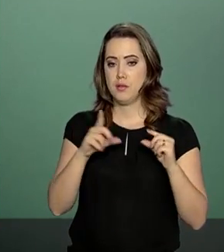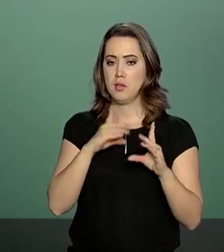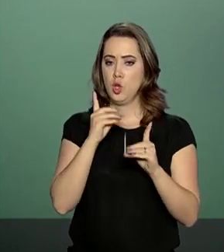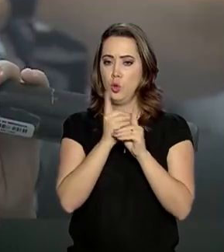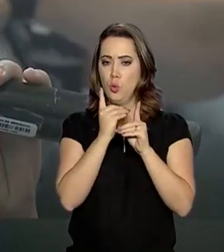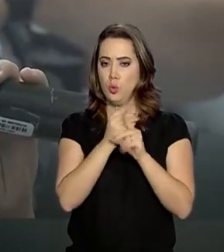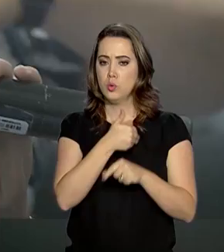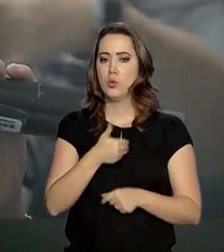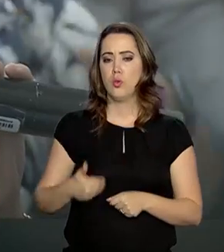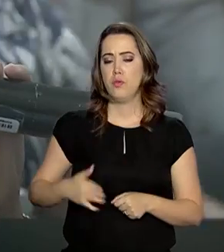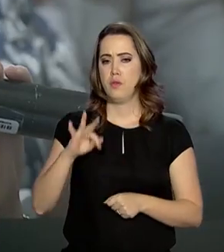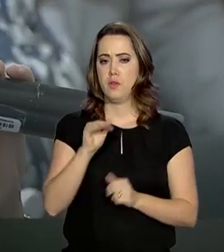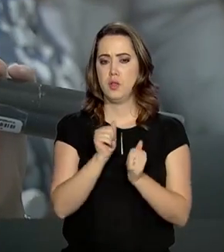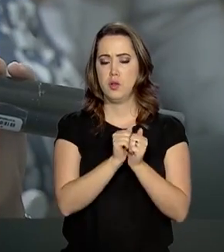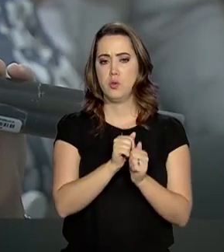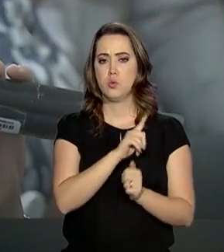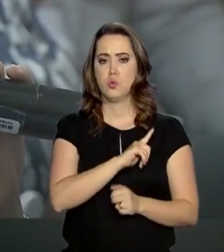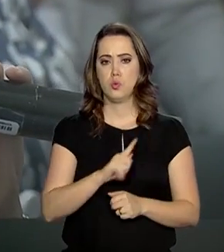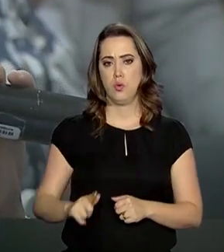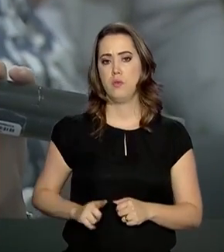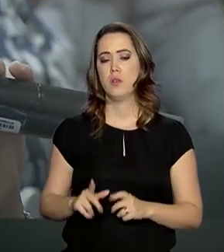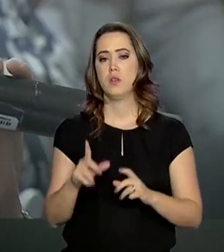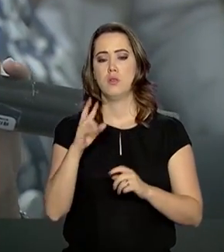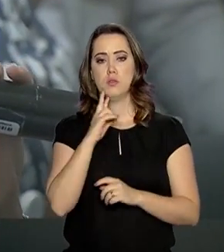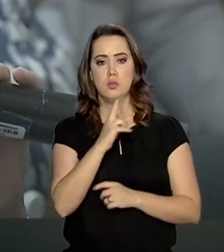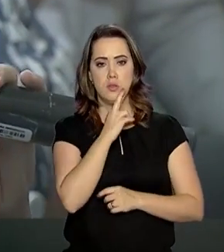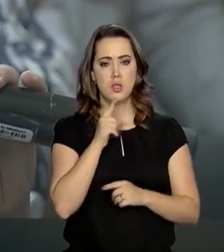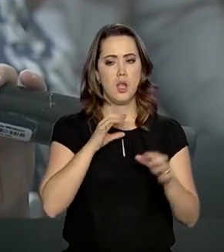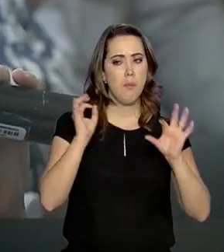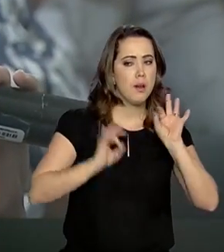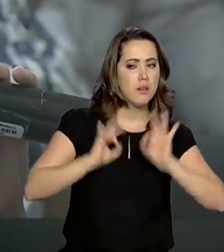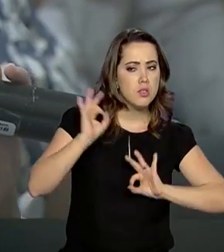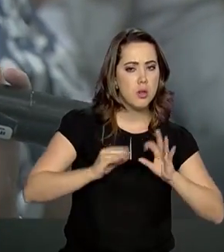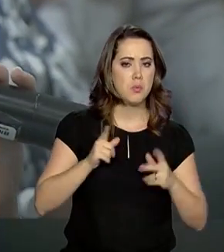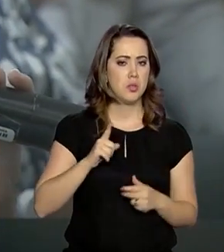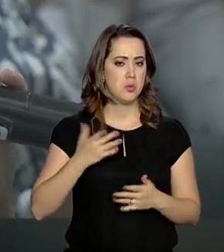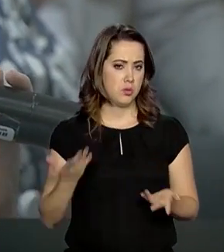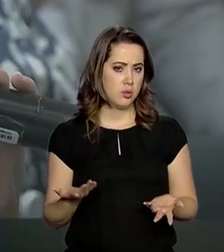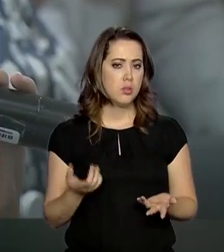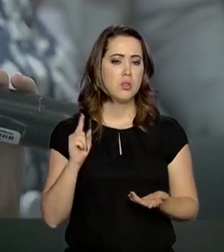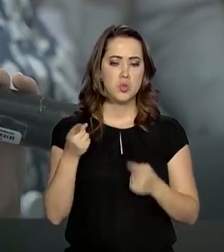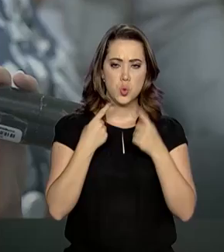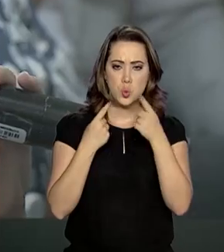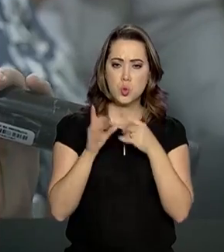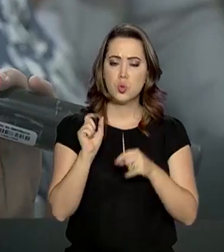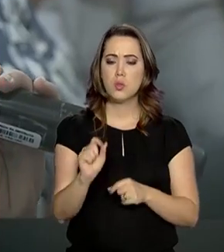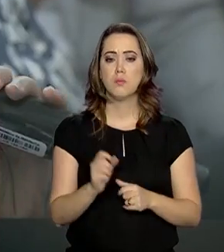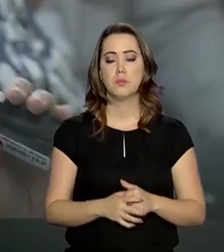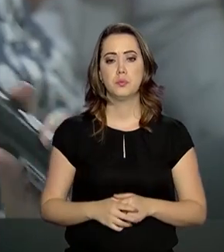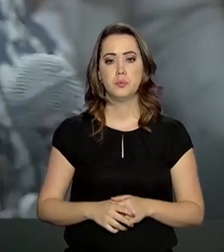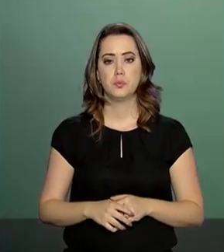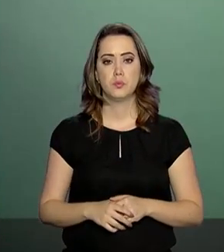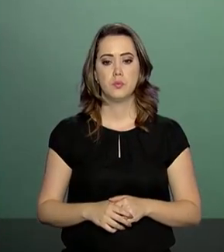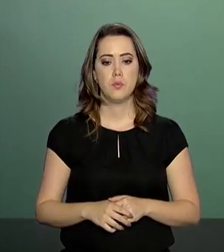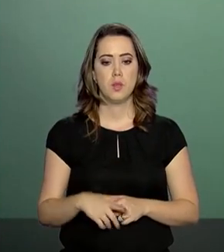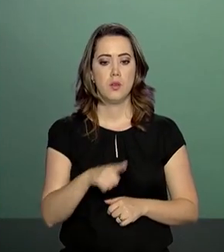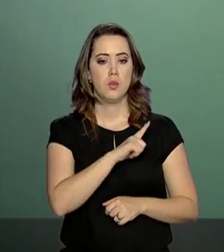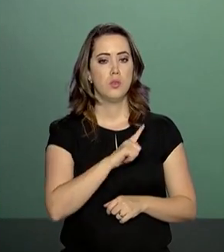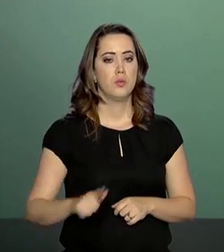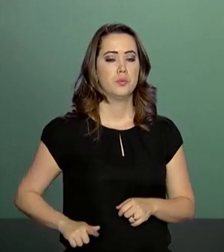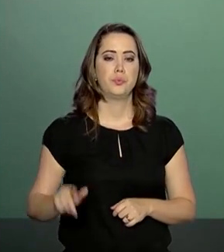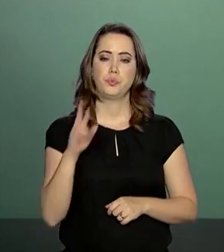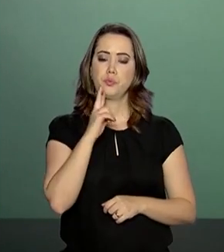do governo federal com ele ainda hoje há algum plano para algo a ser discutido alguma estratégia o governador de Roraima